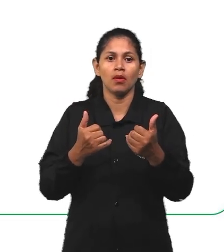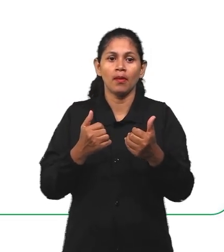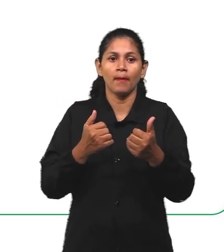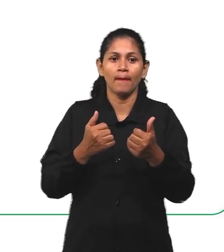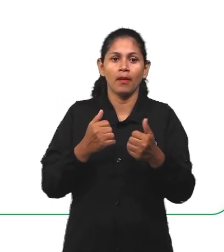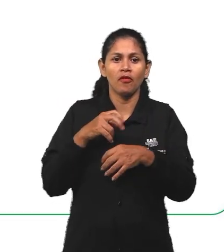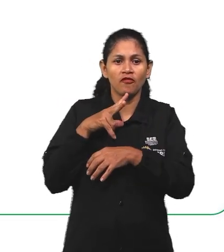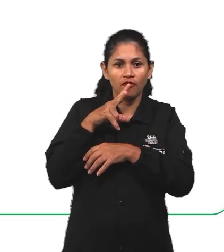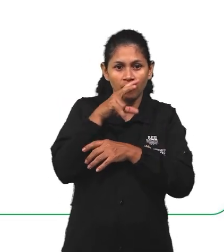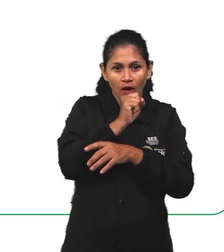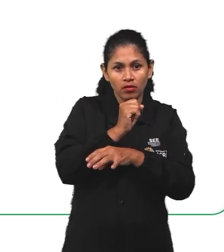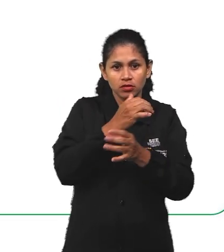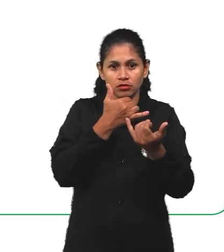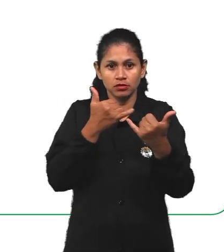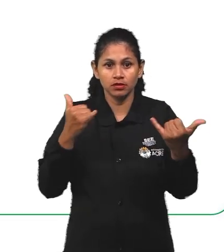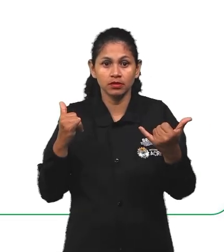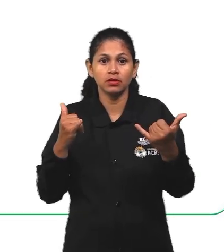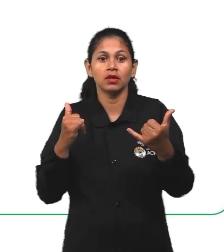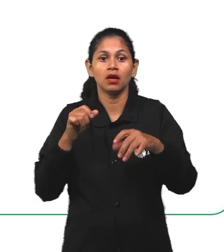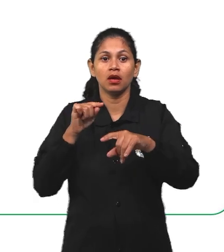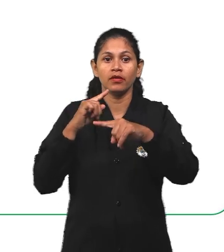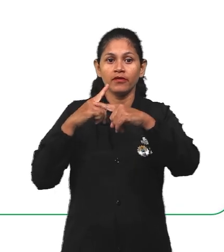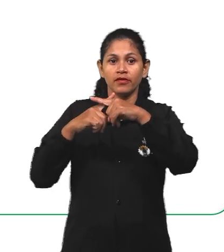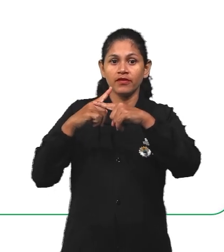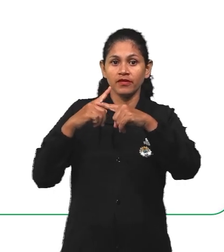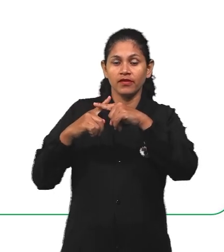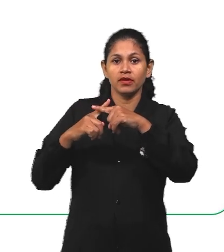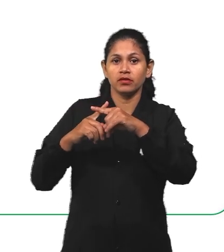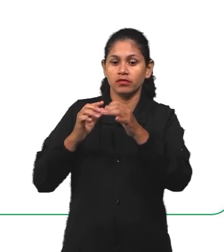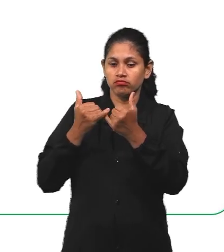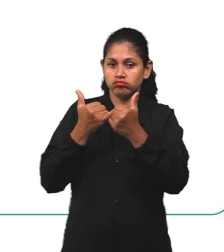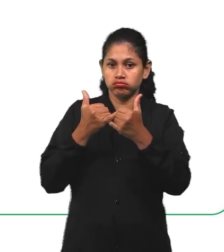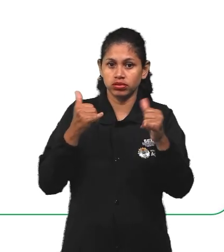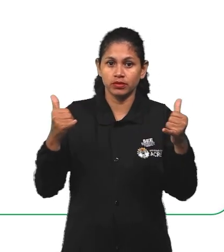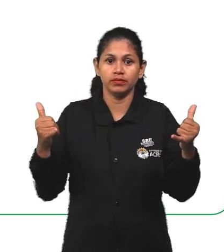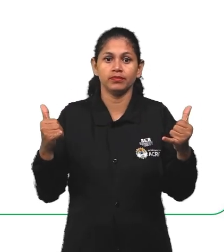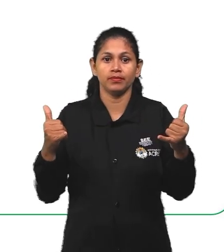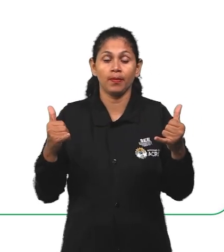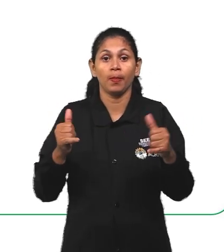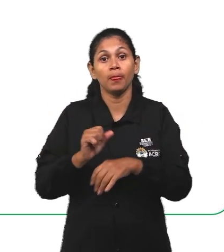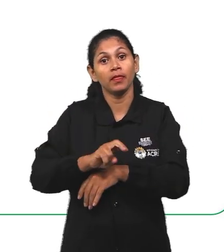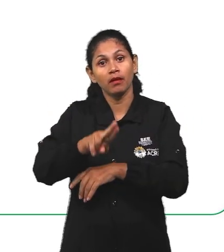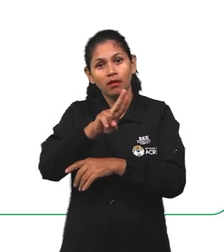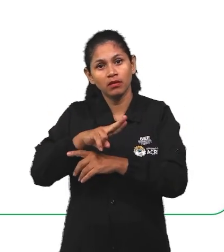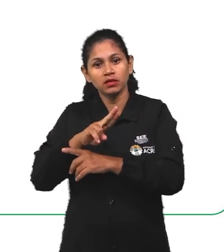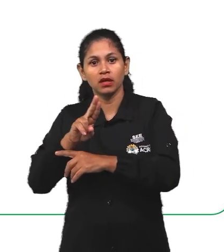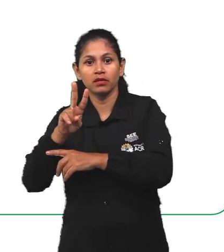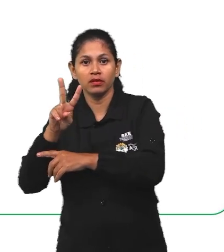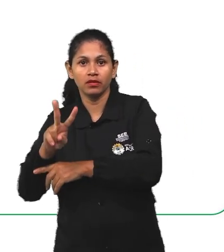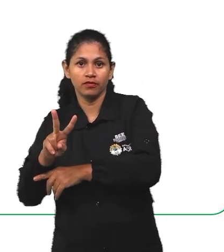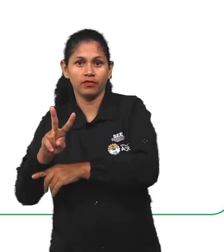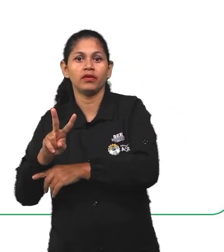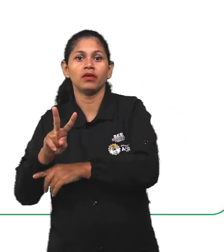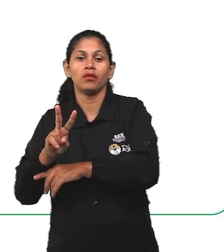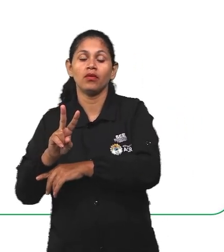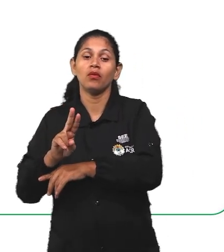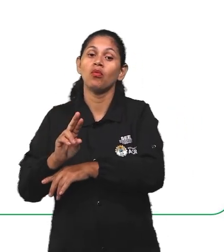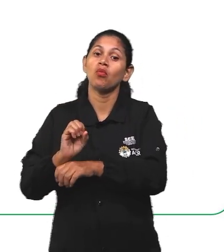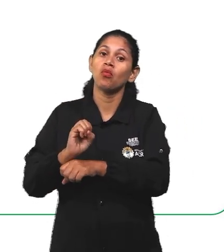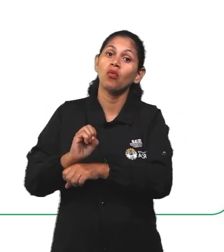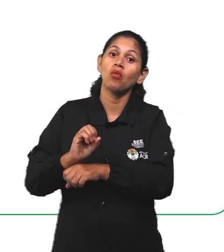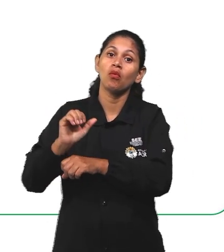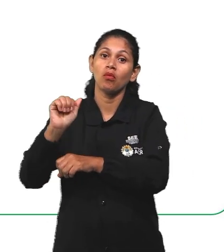E a unidade de medida é o volts e o ampere. Quando eu junto isso, então eu vou ter o watts, alguns chamam